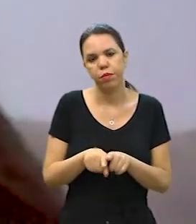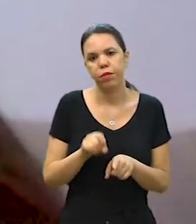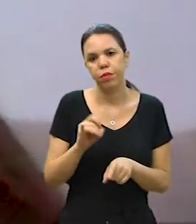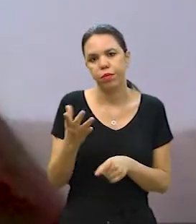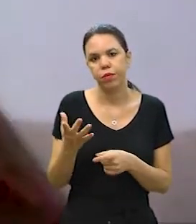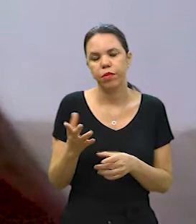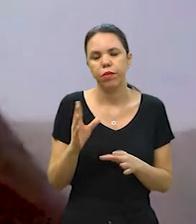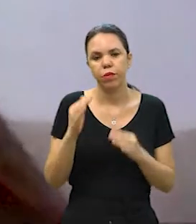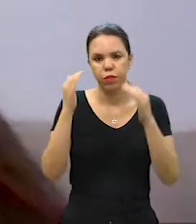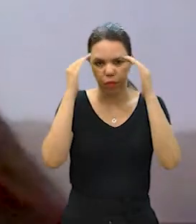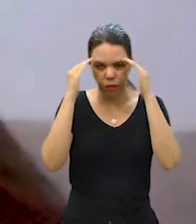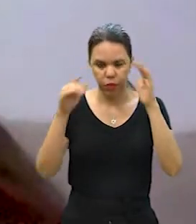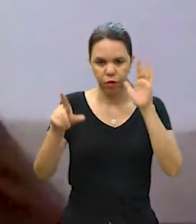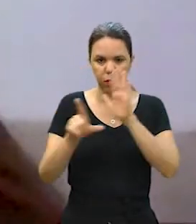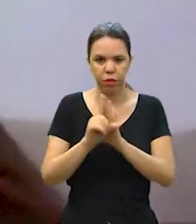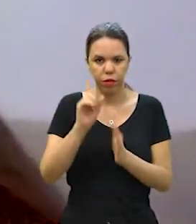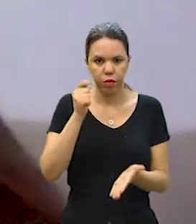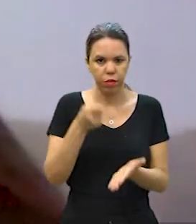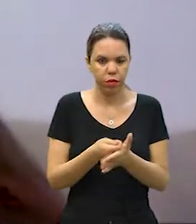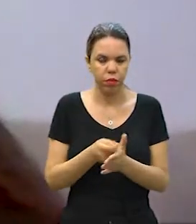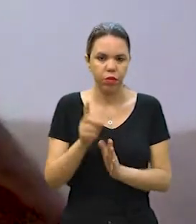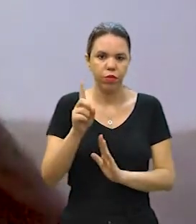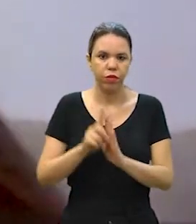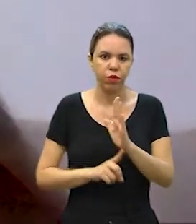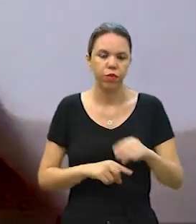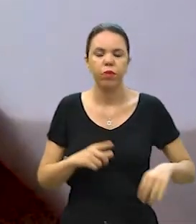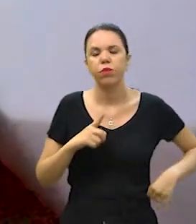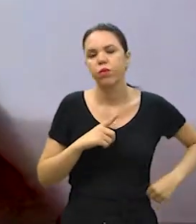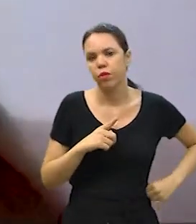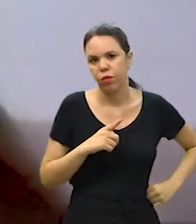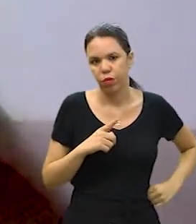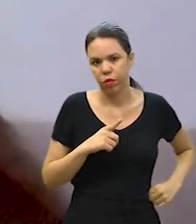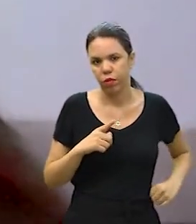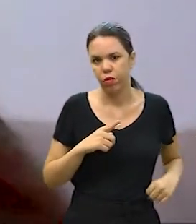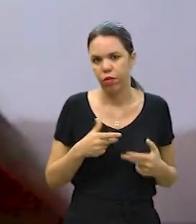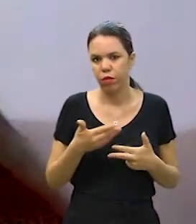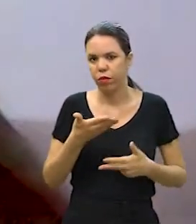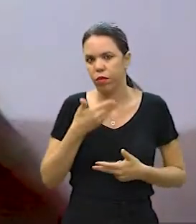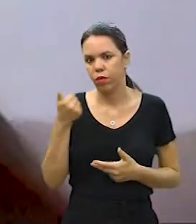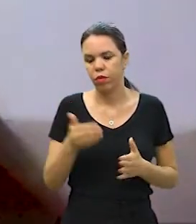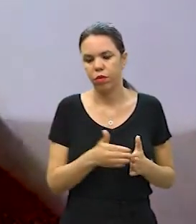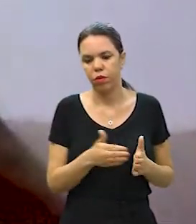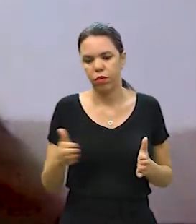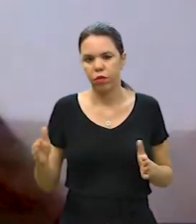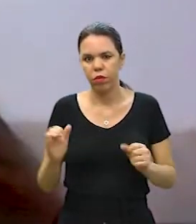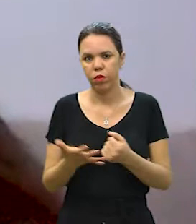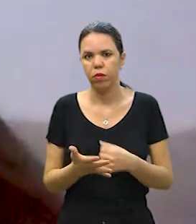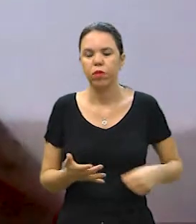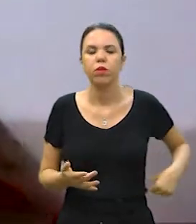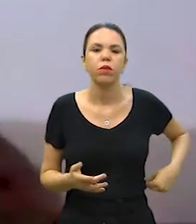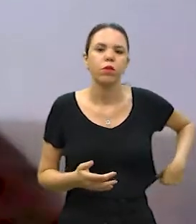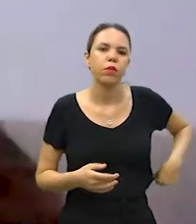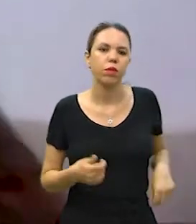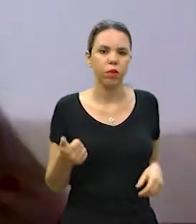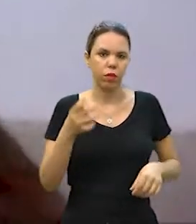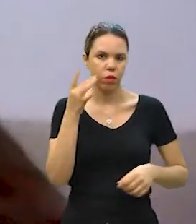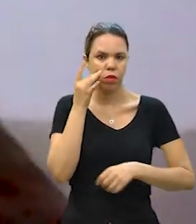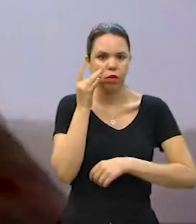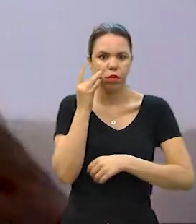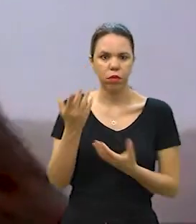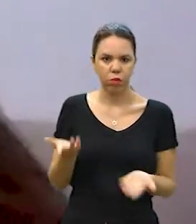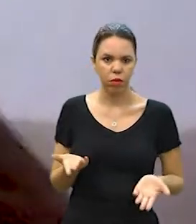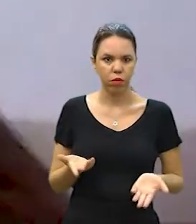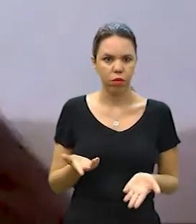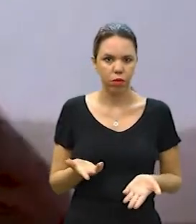Se forem cumpridas as leis e garantir esse direito, a gente teria uma situação melhor durante a pandemia e também no